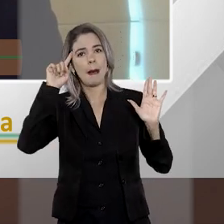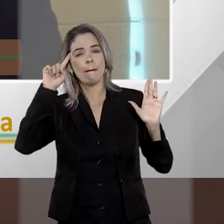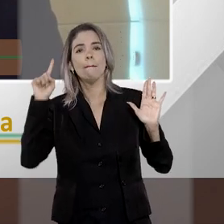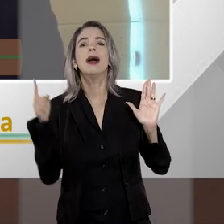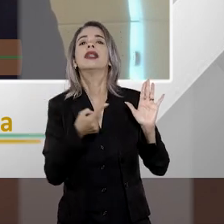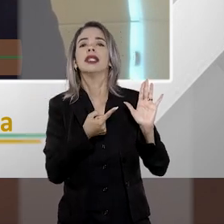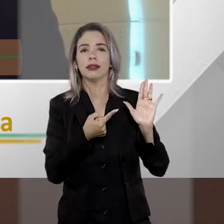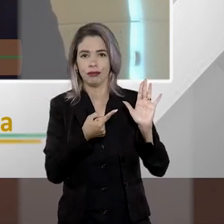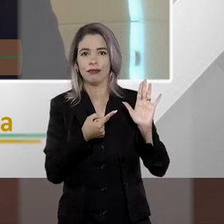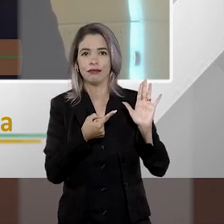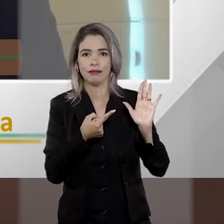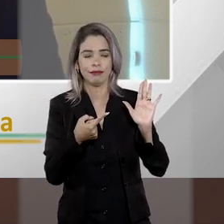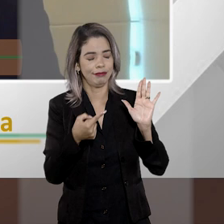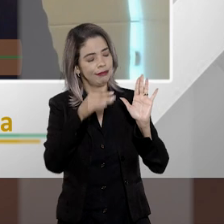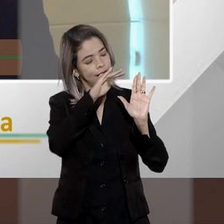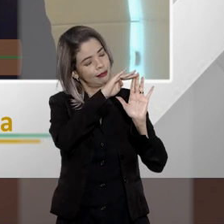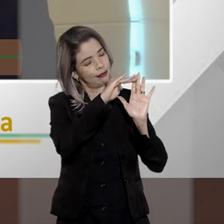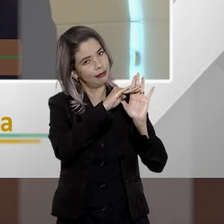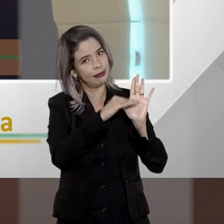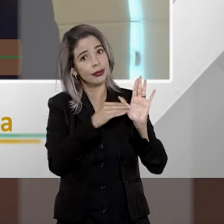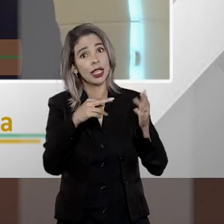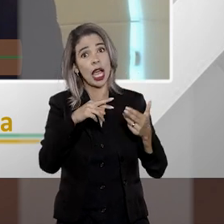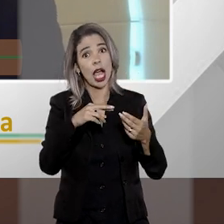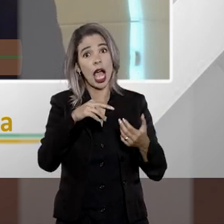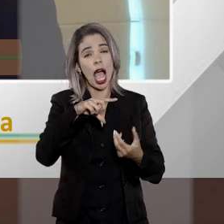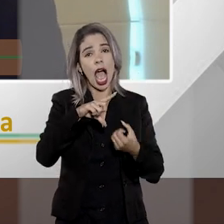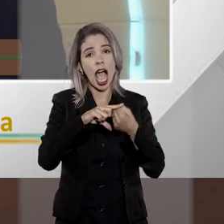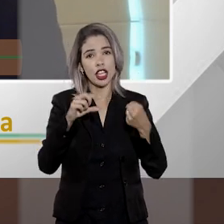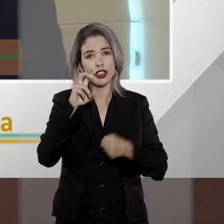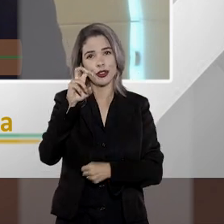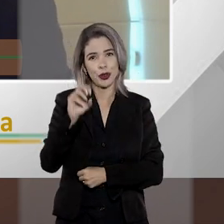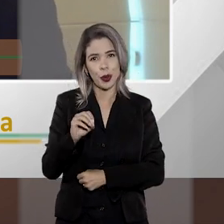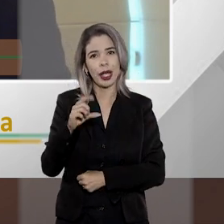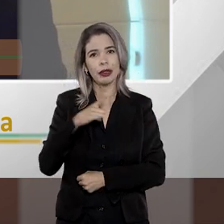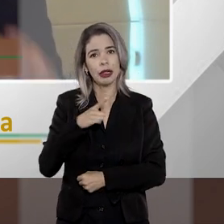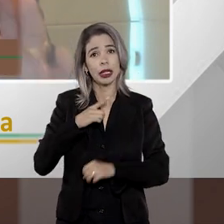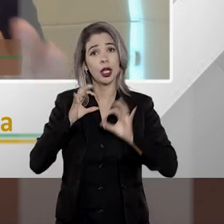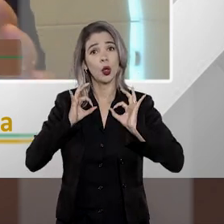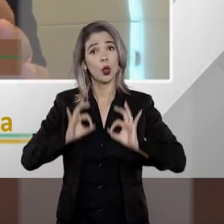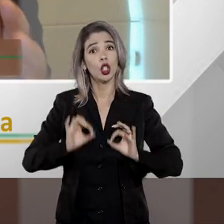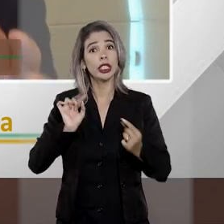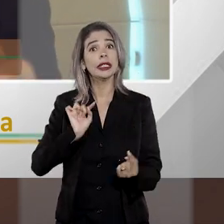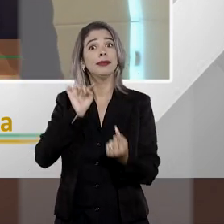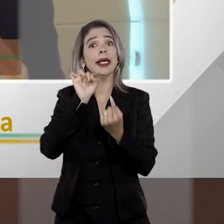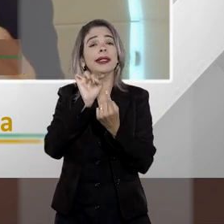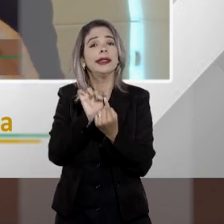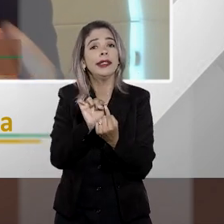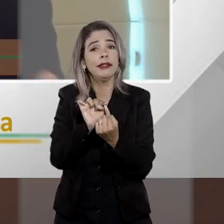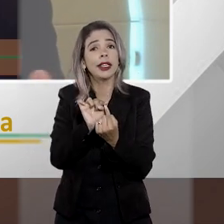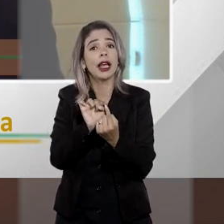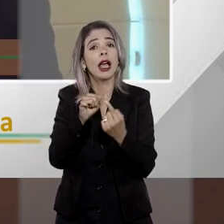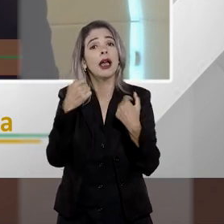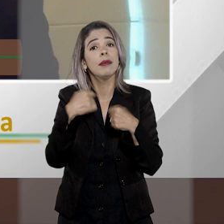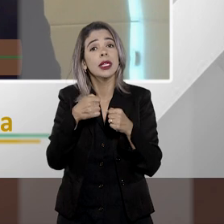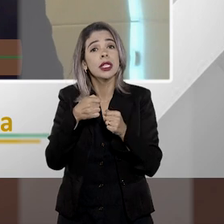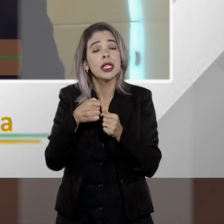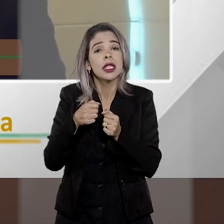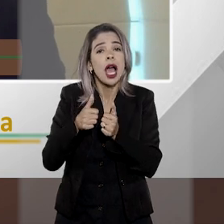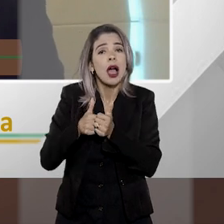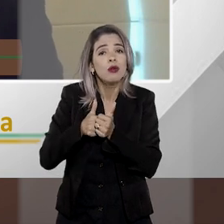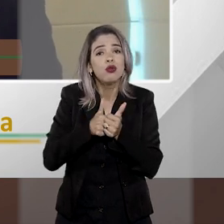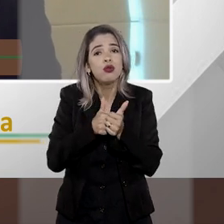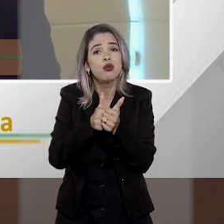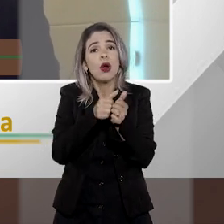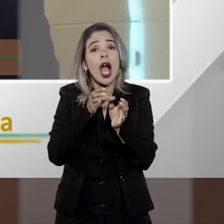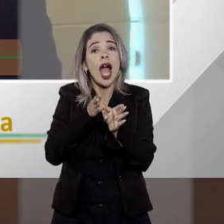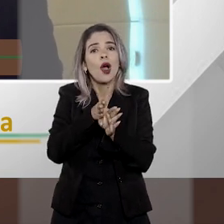ou seja, ali no artigo 50 eu tenho condutas específicas e elas devem nortear a aplicação do